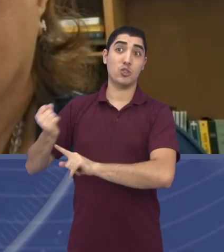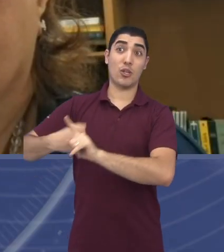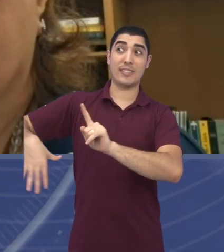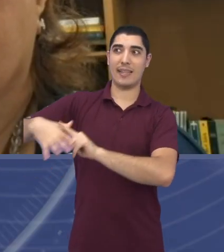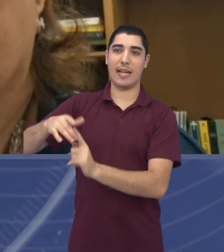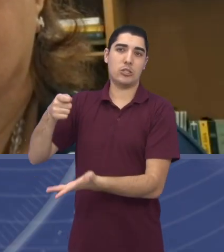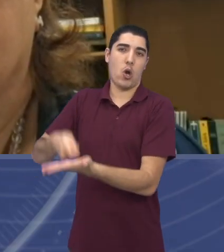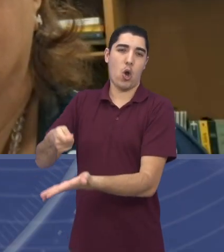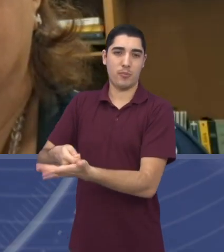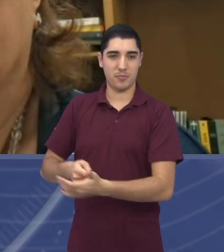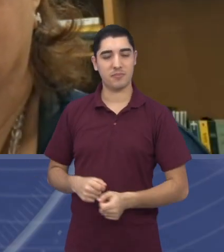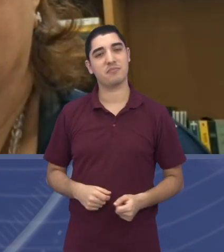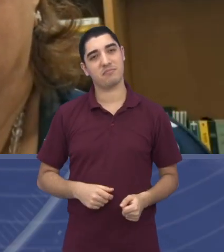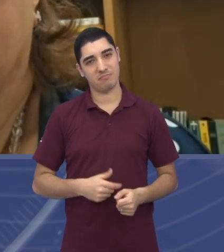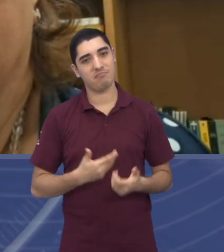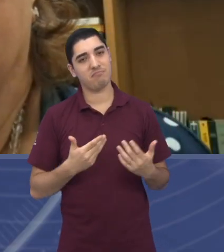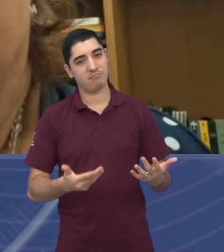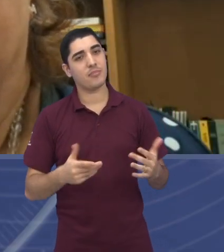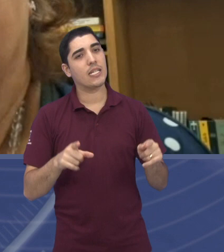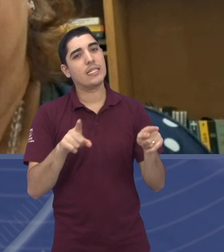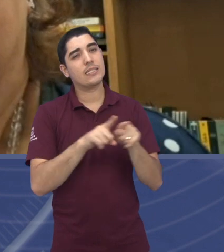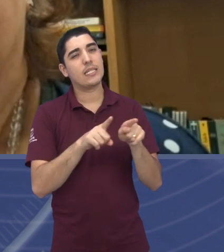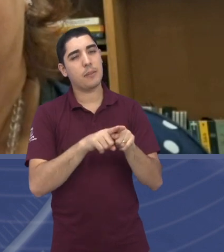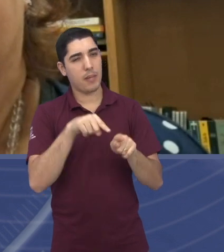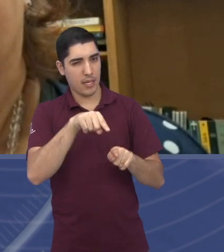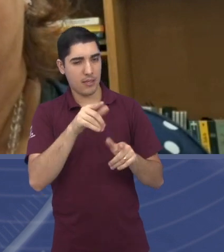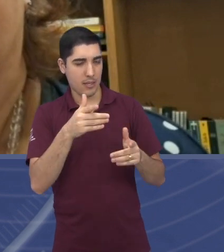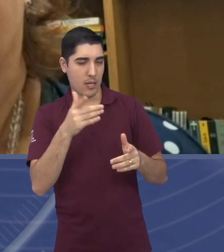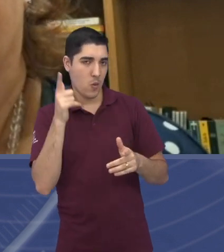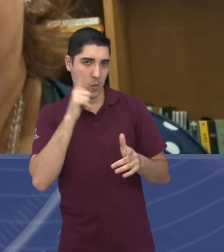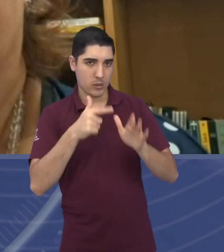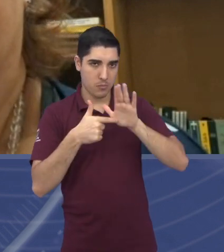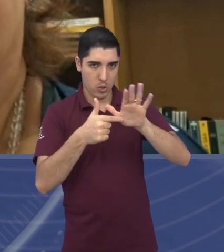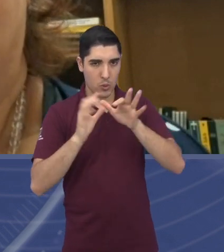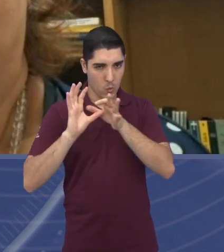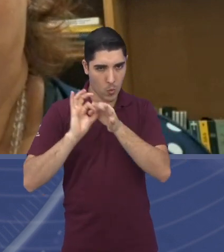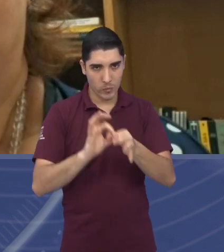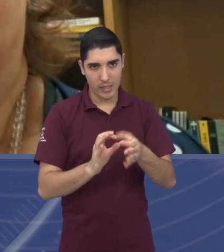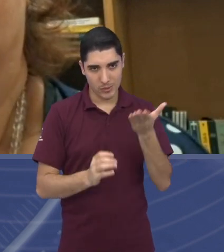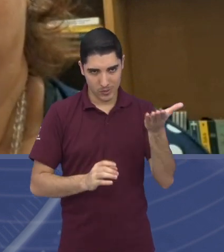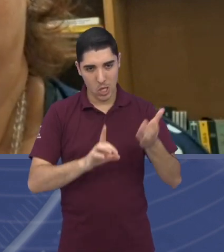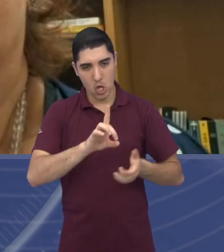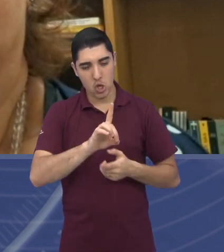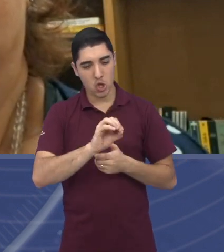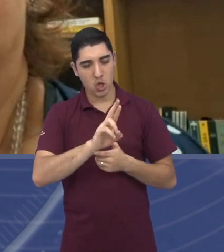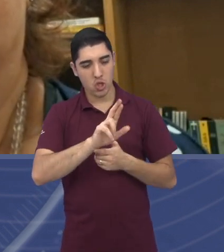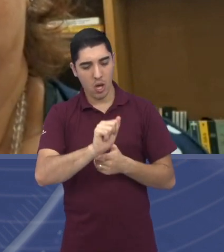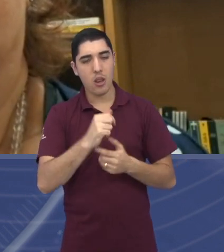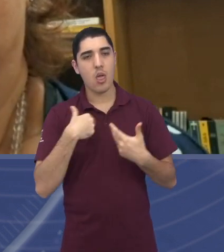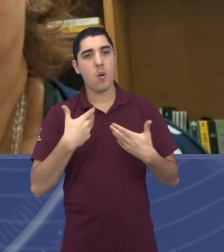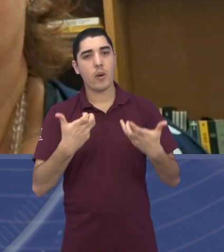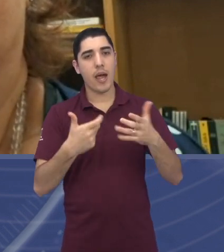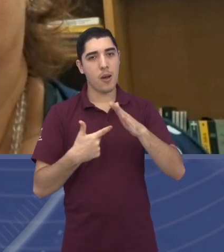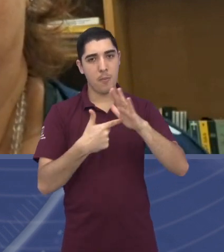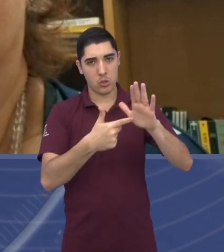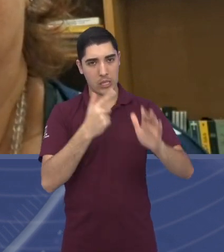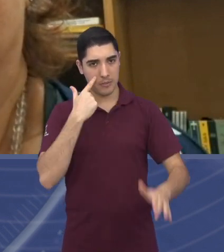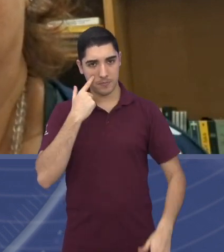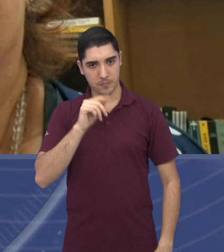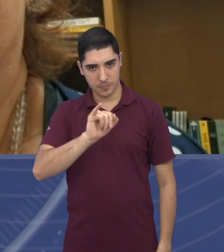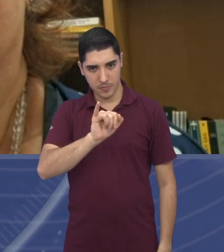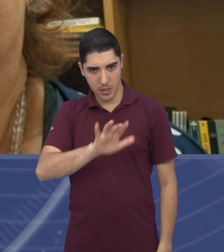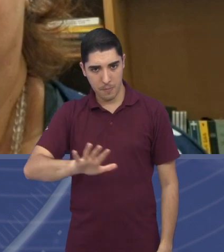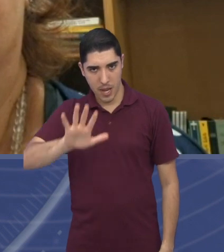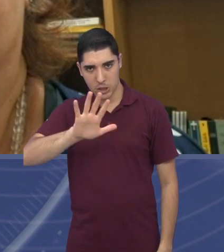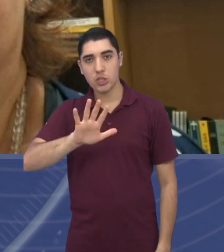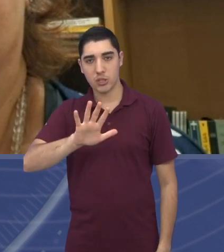gente acaba vivendo em função disso. Até para contextualizar um pouquinho o que a Dora falou, eu queria colocar uma